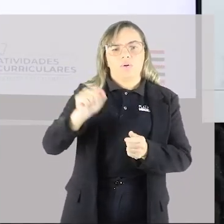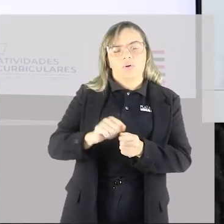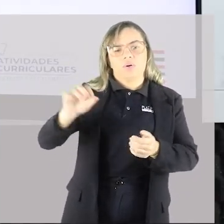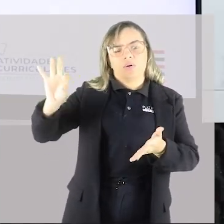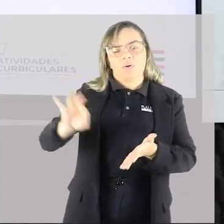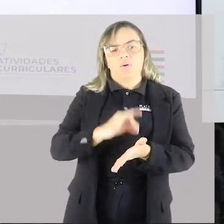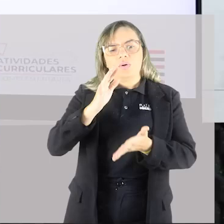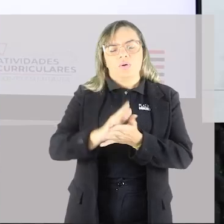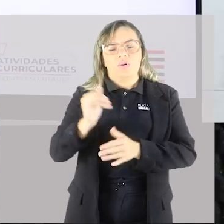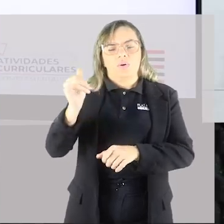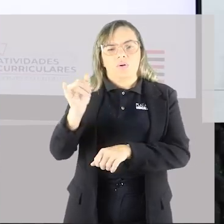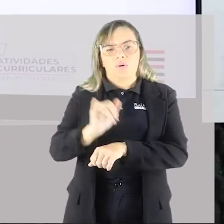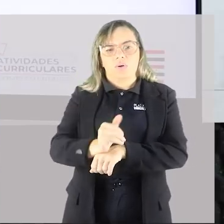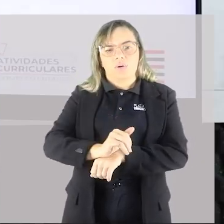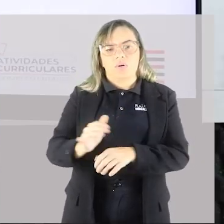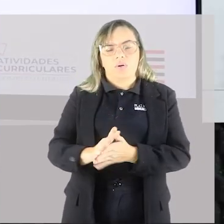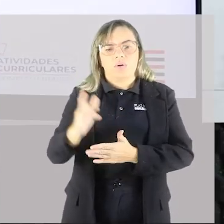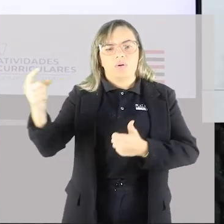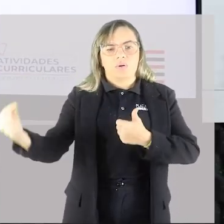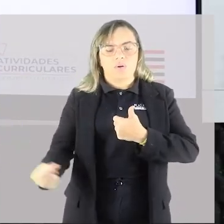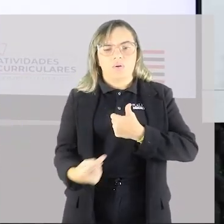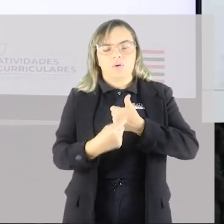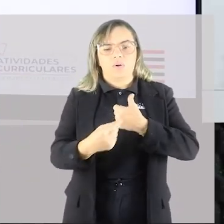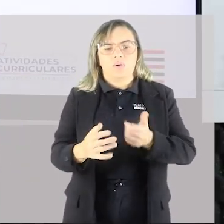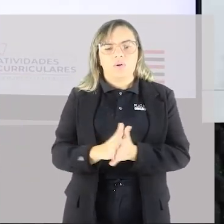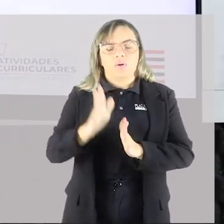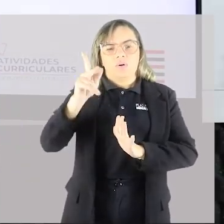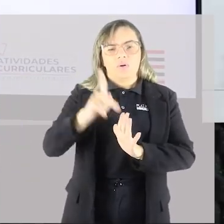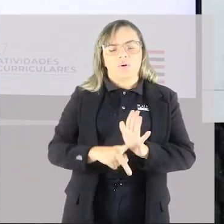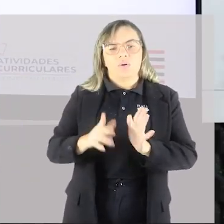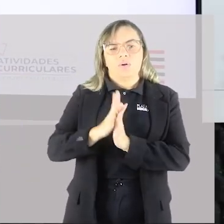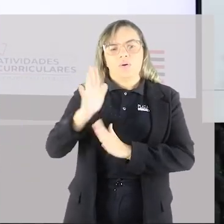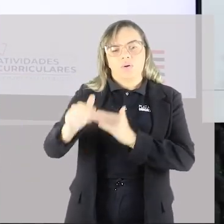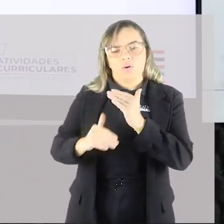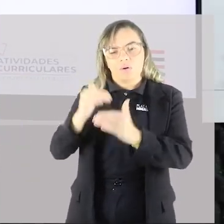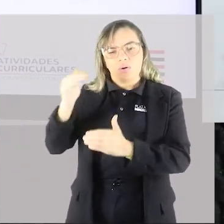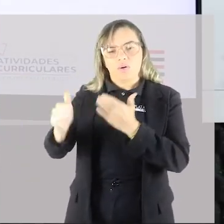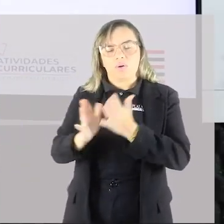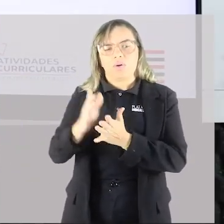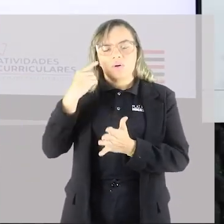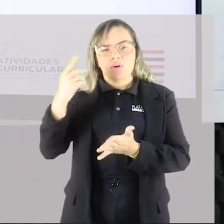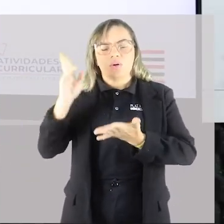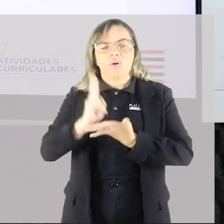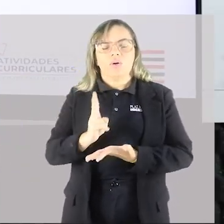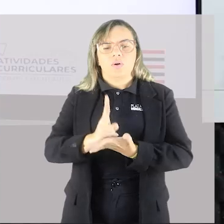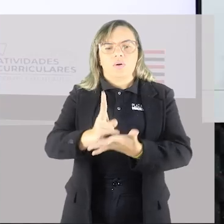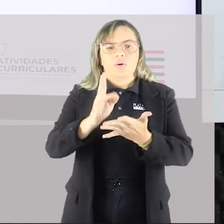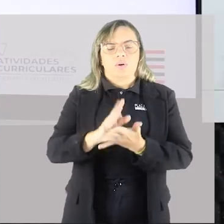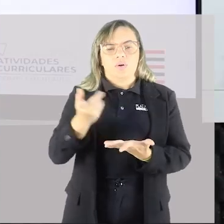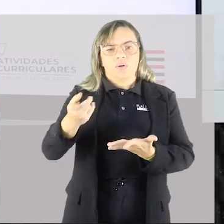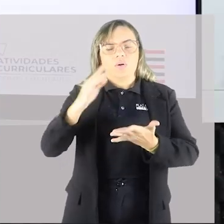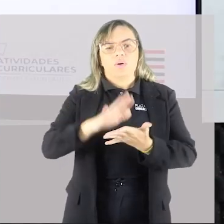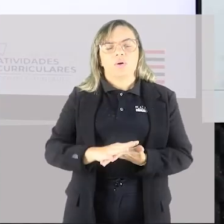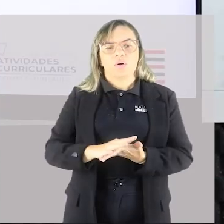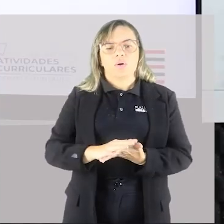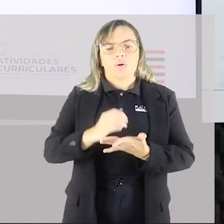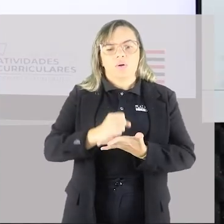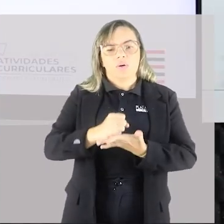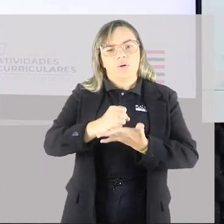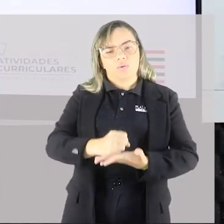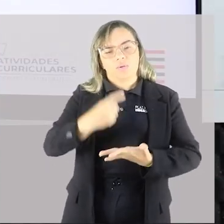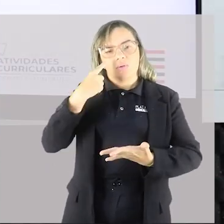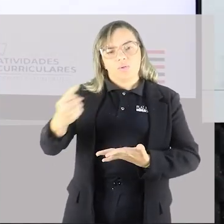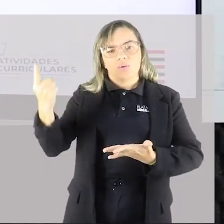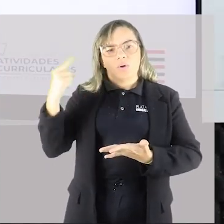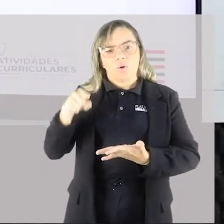inscrição lá no YouTube, deixem o like de vocês para que esse projeto possa crescer, estar sempre funcionando e levando a você também cada vez